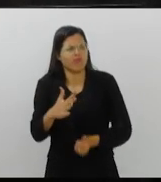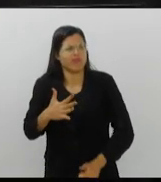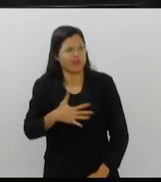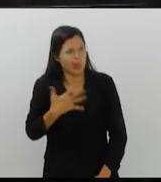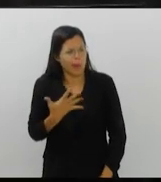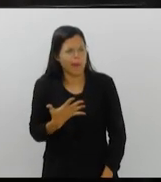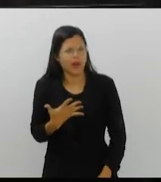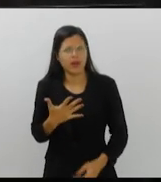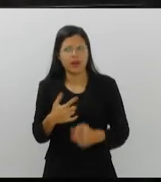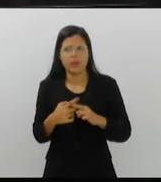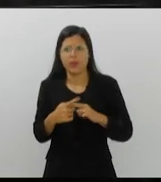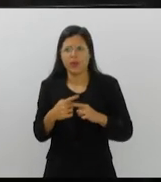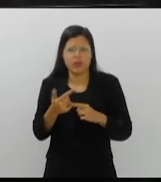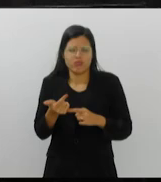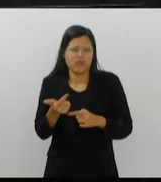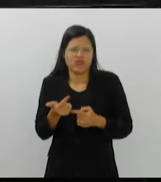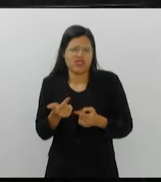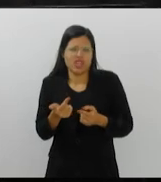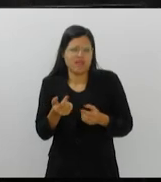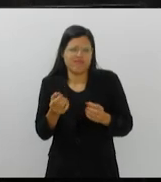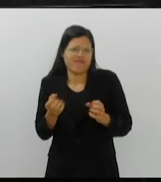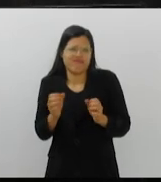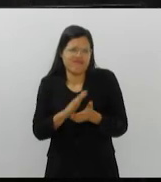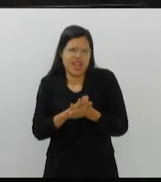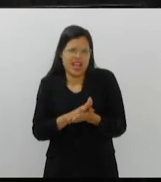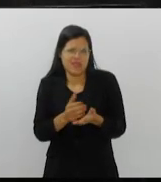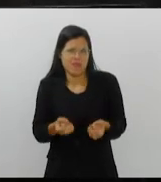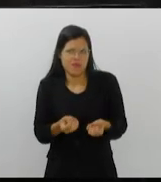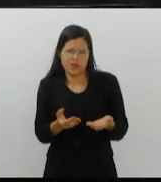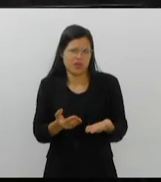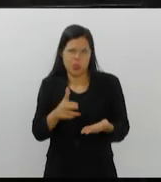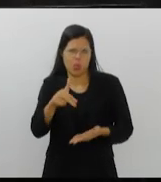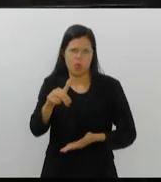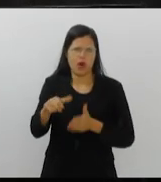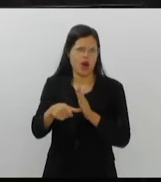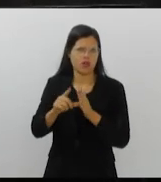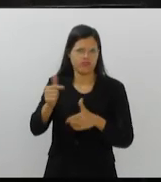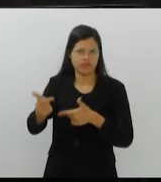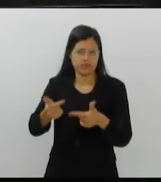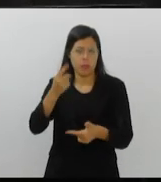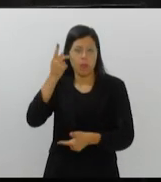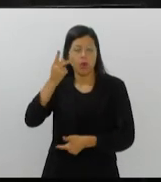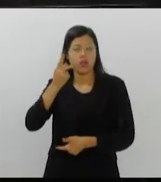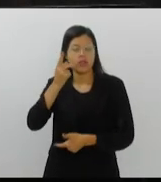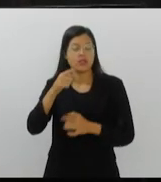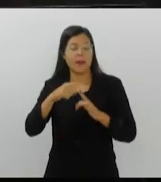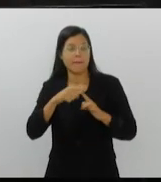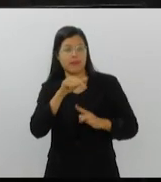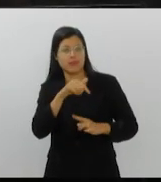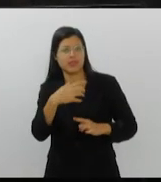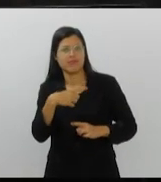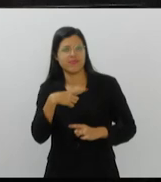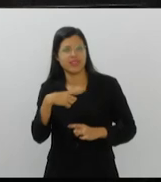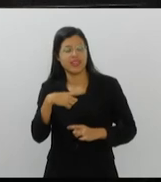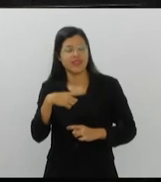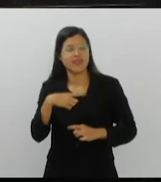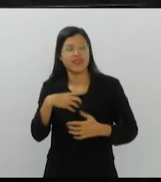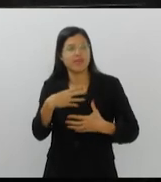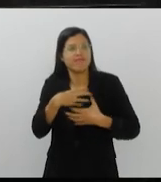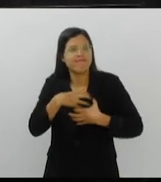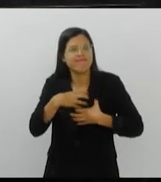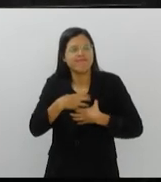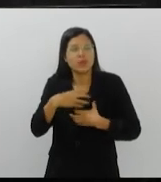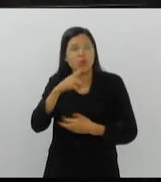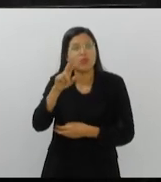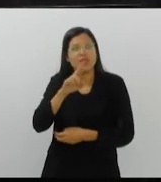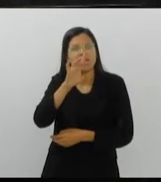porque eu não tinha nada para oferecer, eu nunca tinha trabalhado na política, mas a senhora teve a sensibilidade, usada por Deus, de ver algo